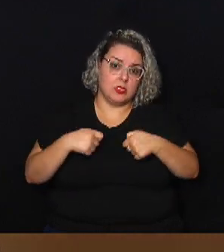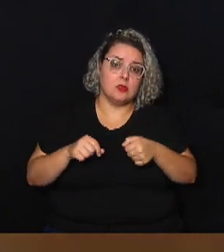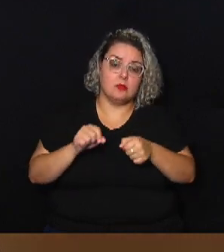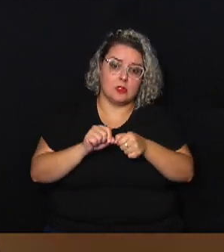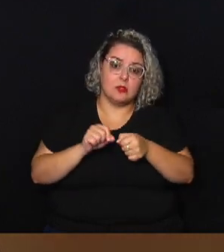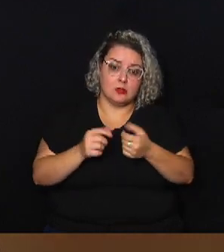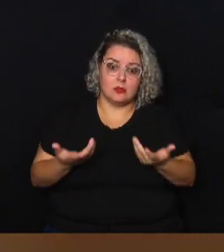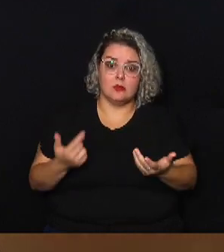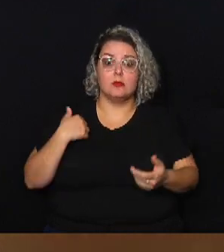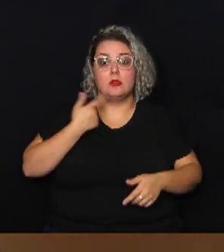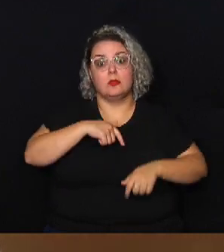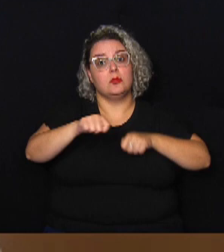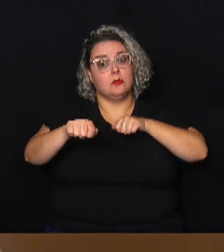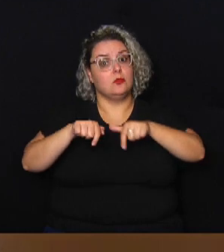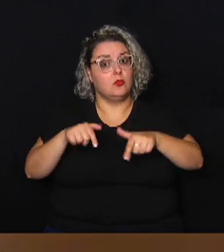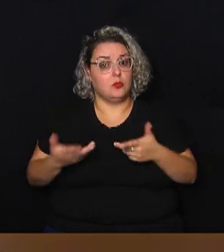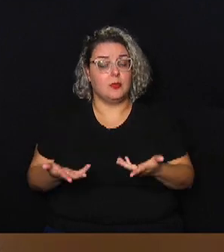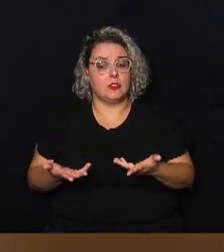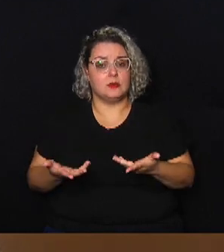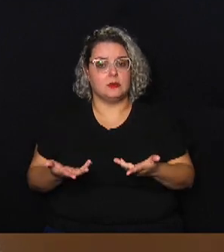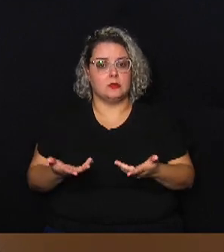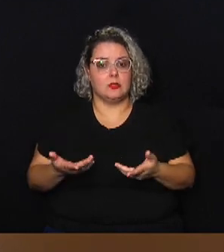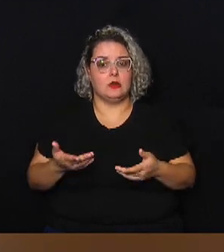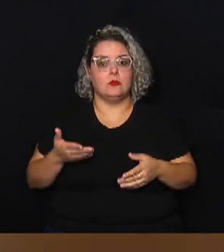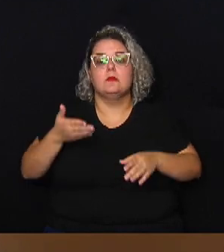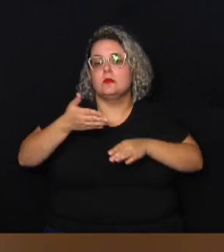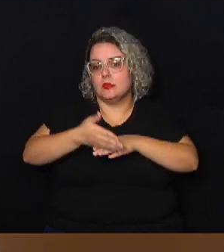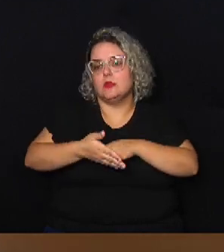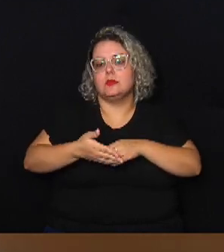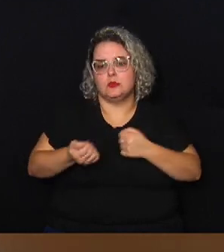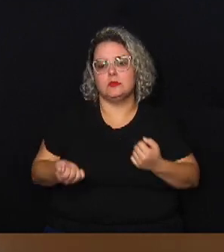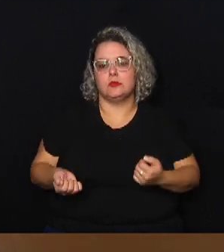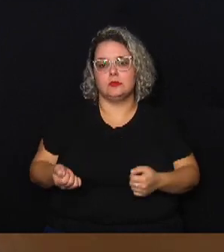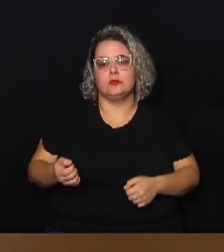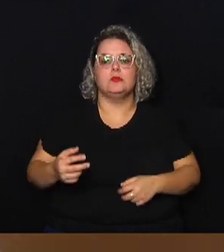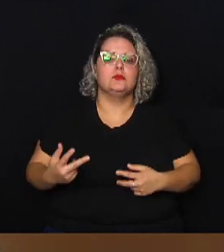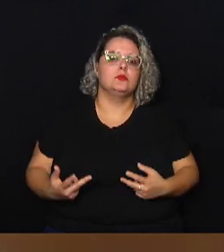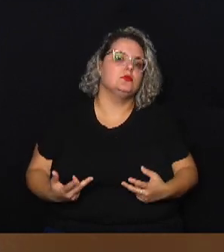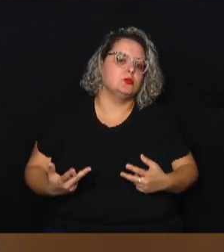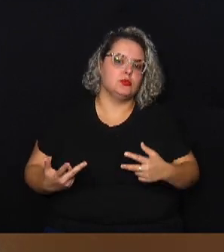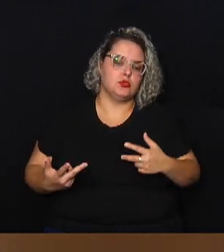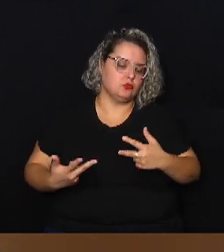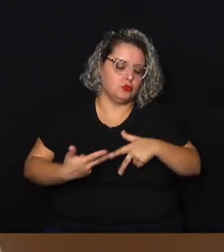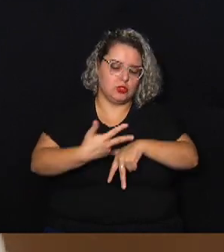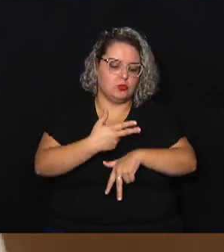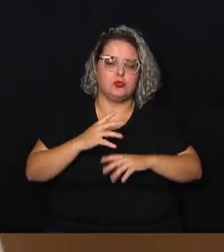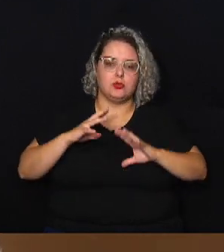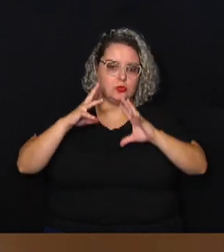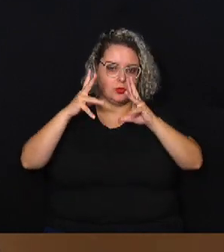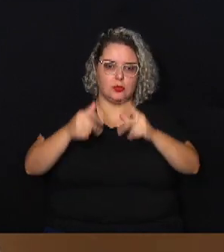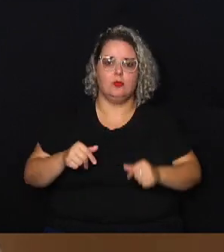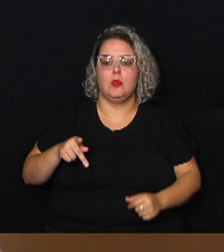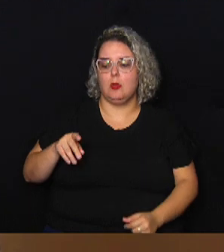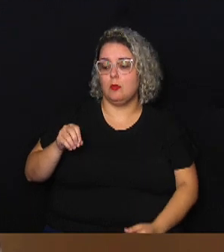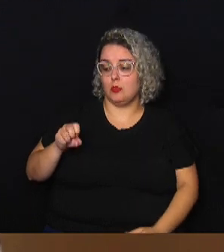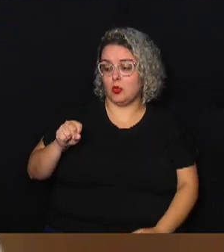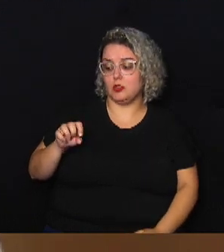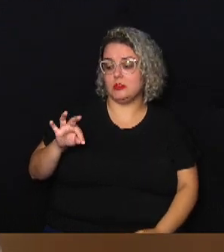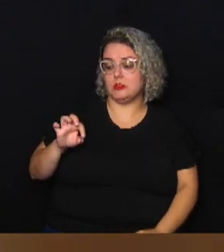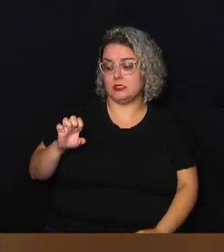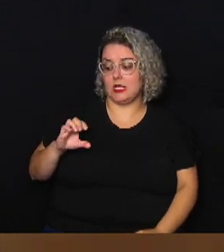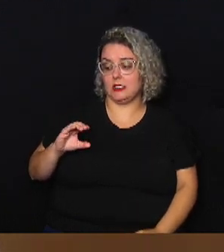nossa formação a gente faz parte da formação de um cirurgião geral, fazer uma postectomia, uma cirurgia